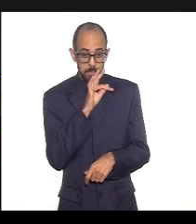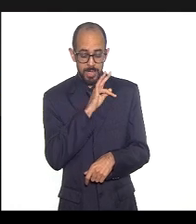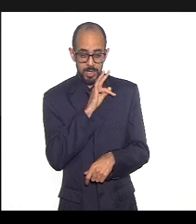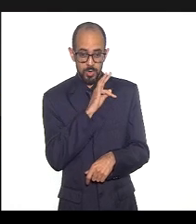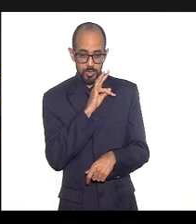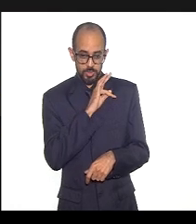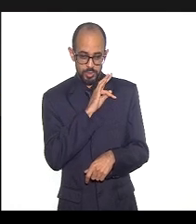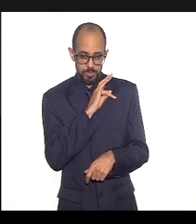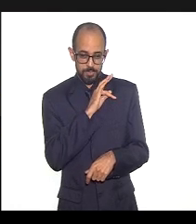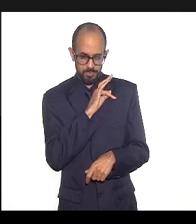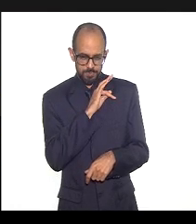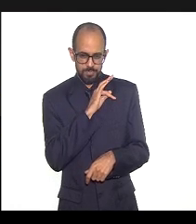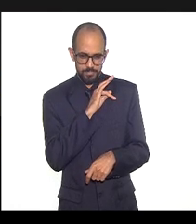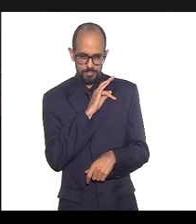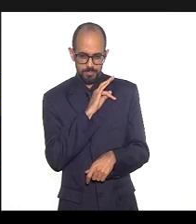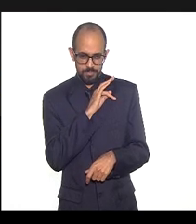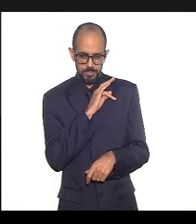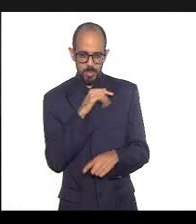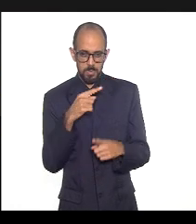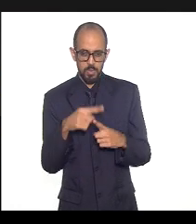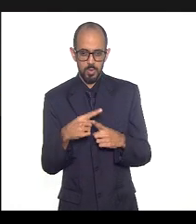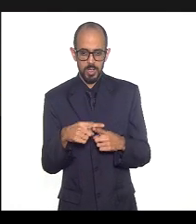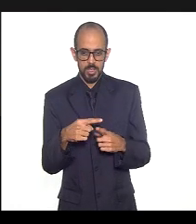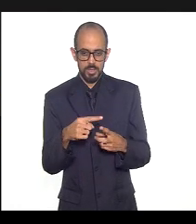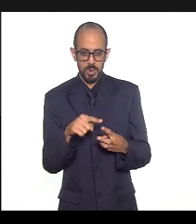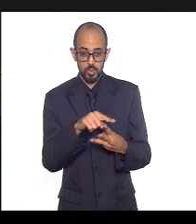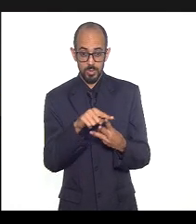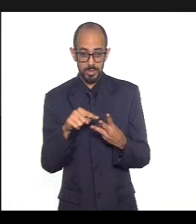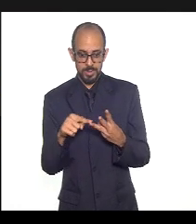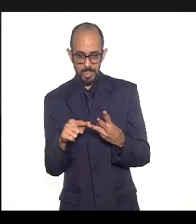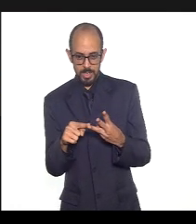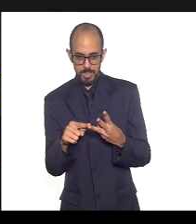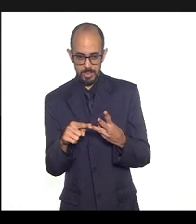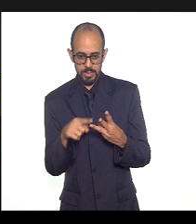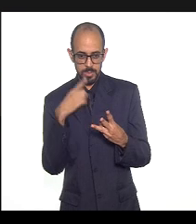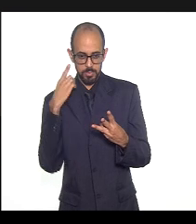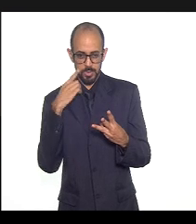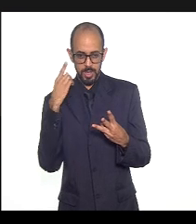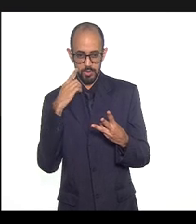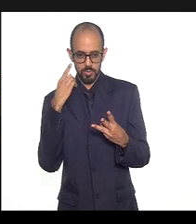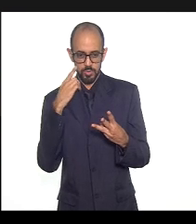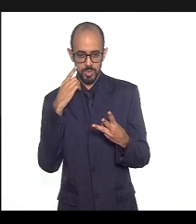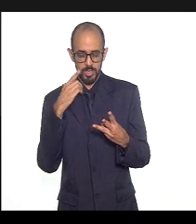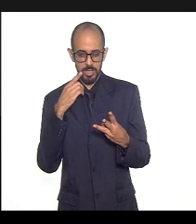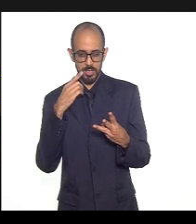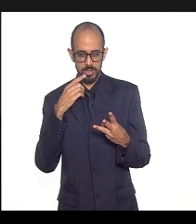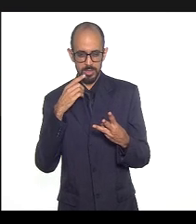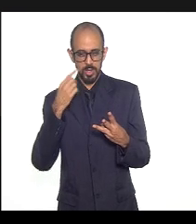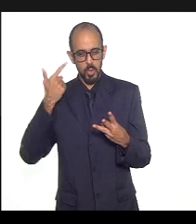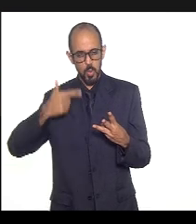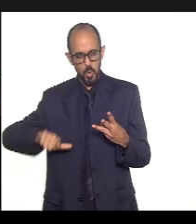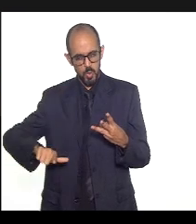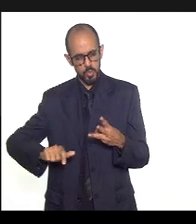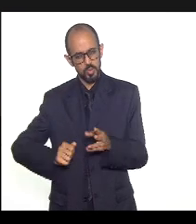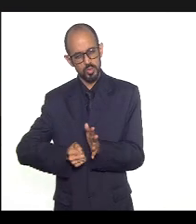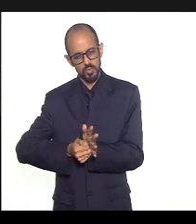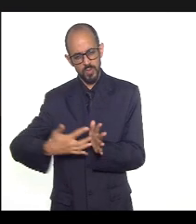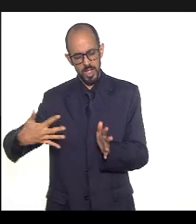Rocha, porque são três deputados, entre tantos, que se dedicam